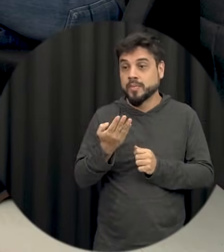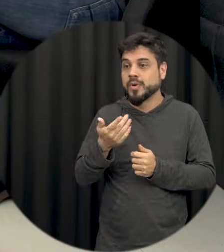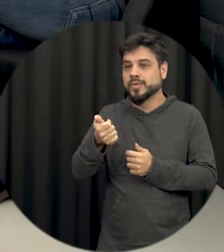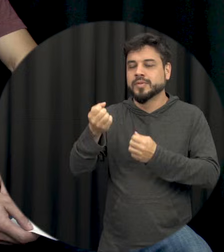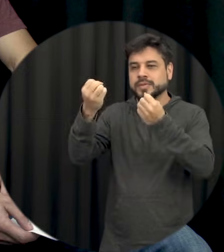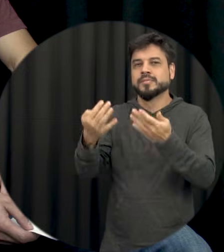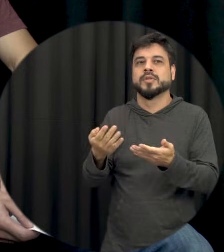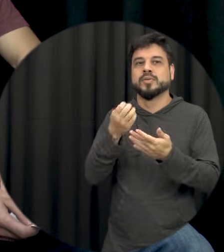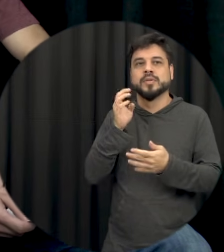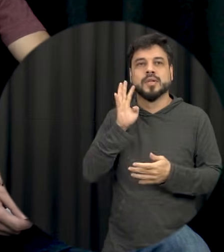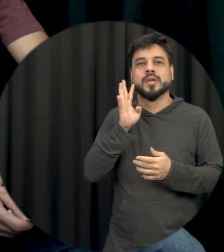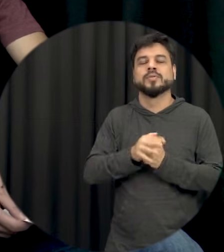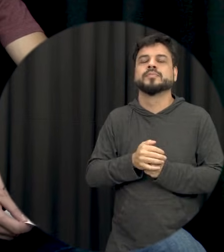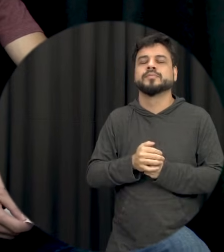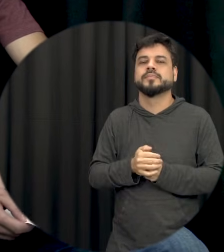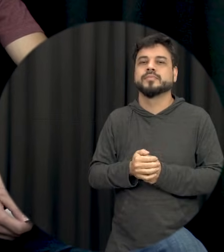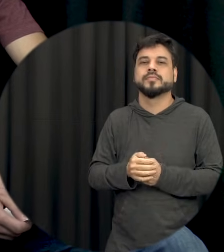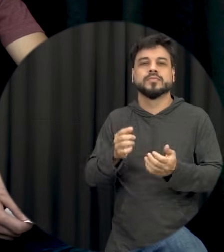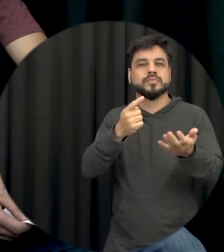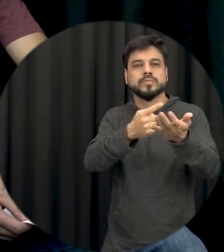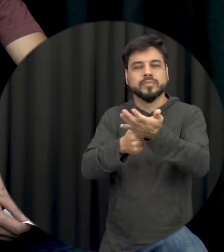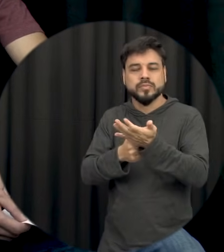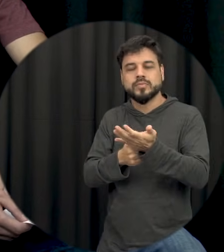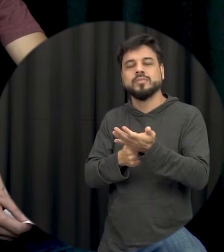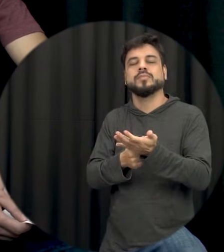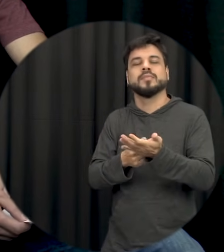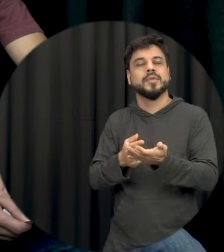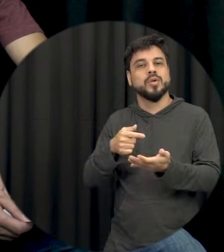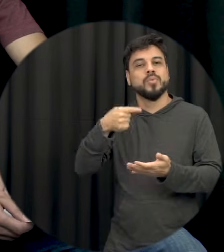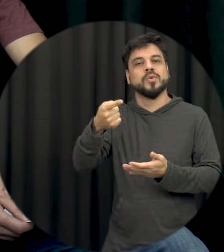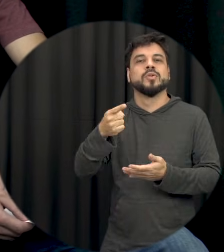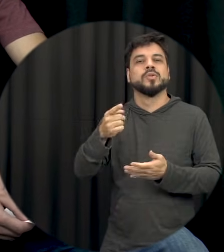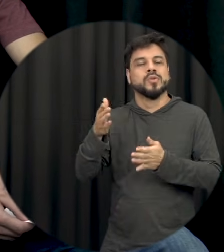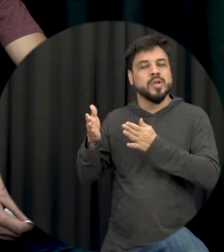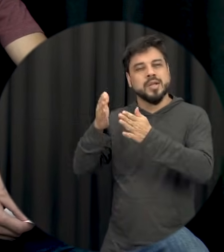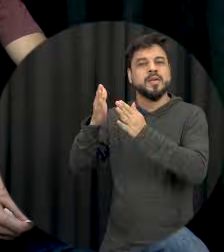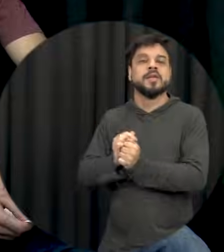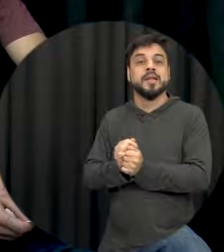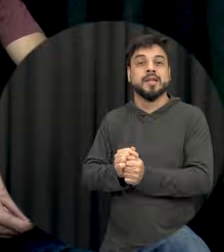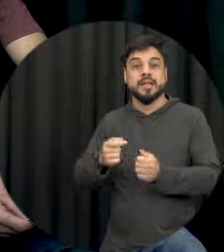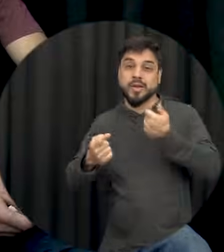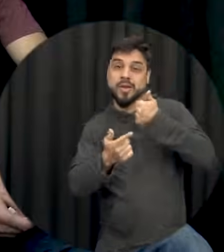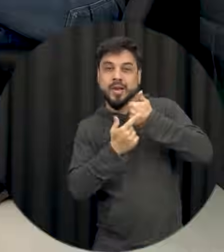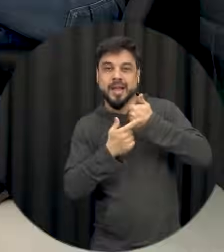Bom, deixo aqui o convite para o próximo Trajetórias e dê lá o seu like e até o próximo programa. Até mais.